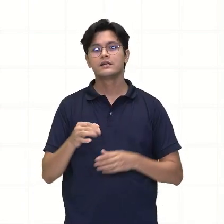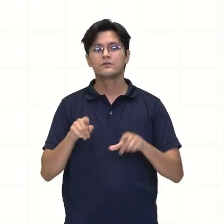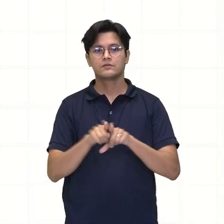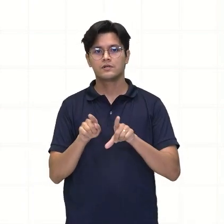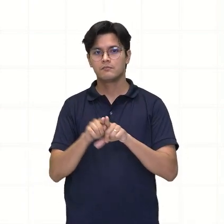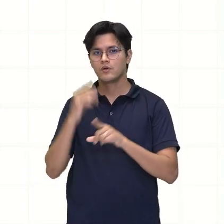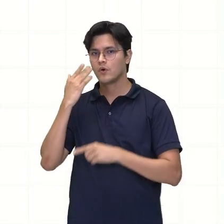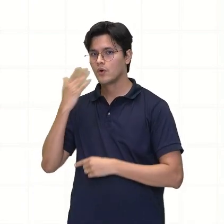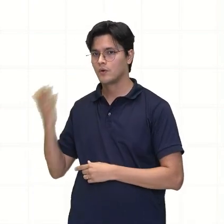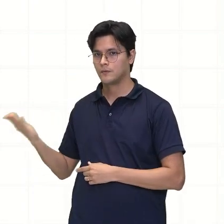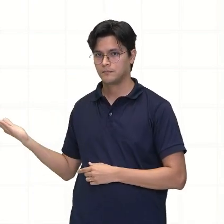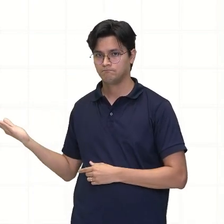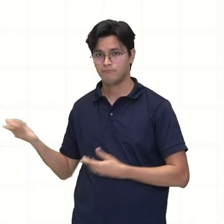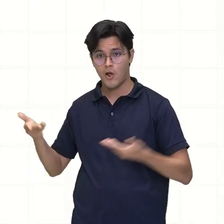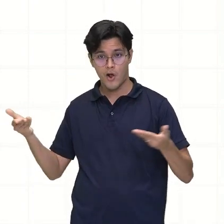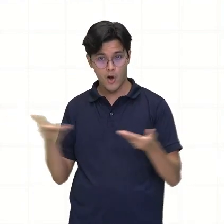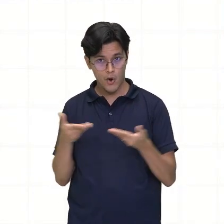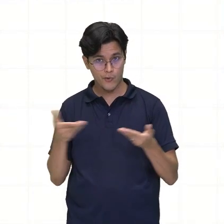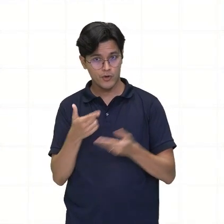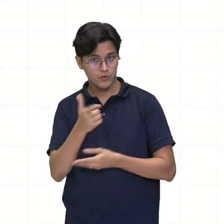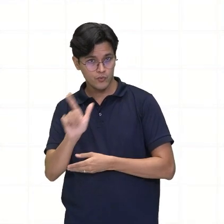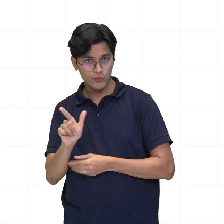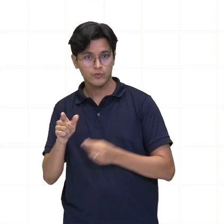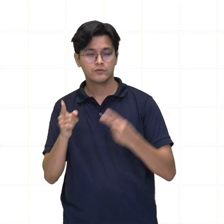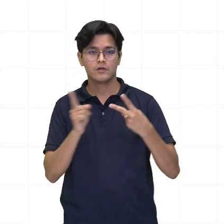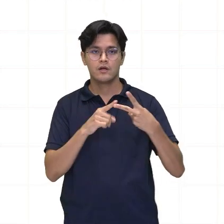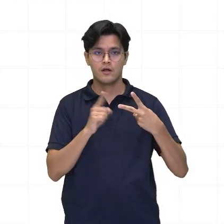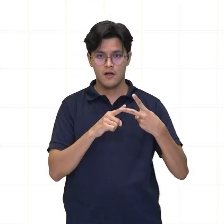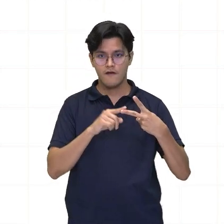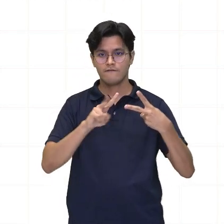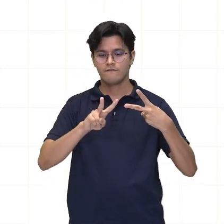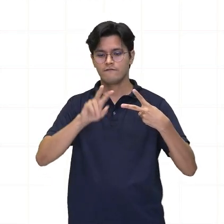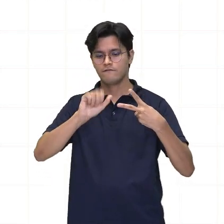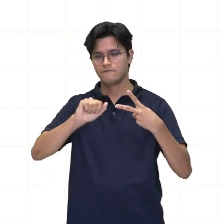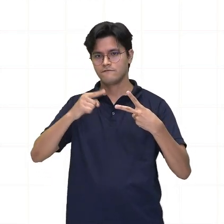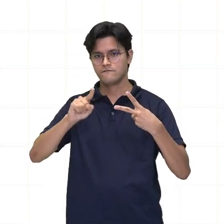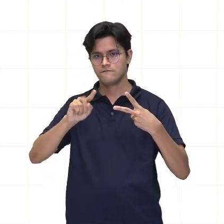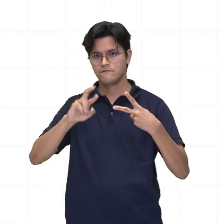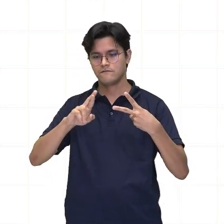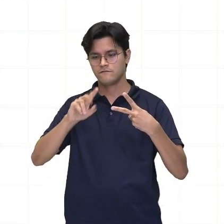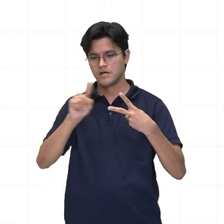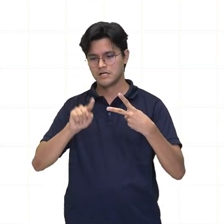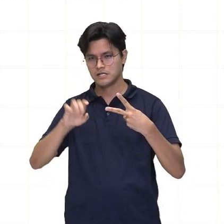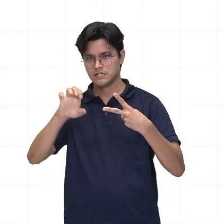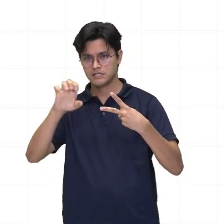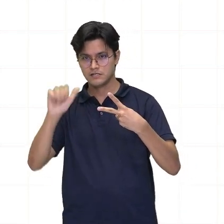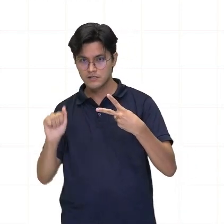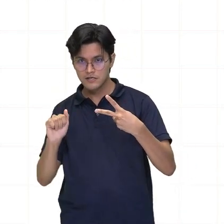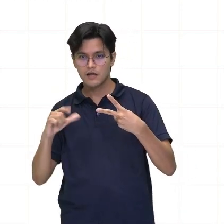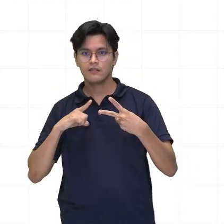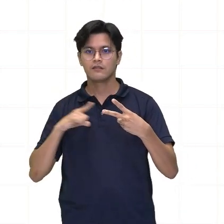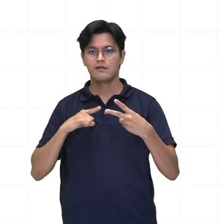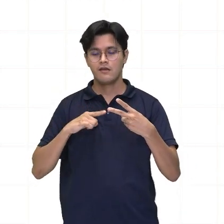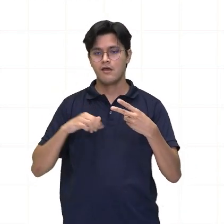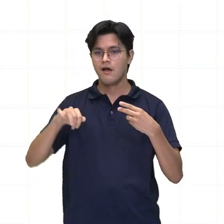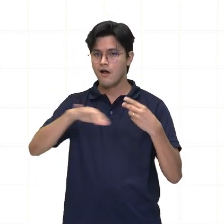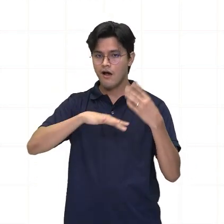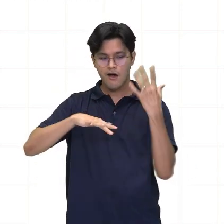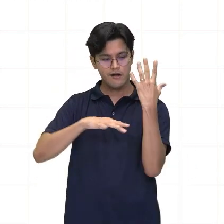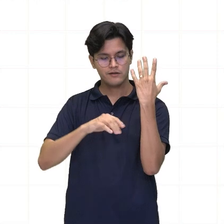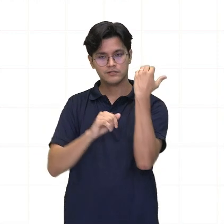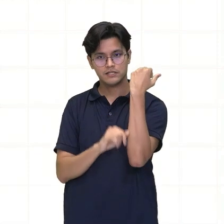igapó. Vamos agora observar a mata de várzea. Ela ocupa áreas mais elevadas, tá bom? Que as matas